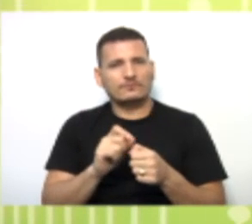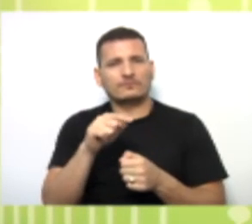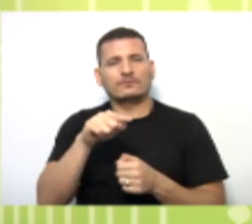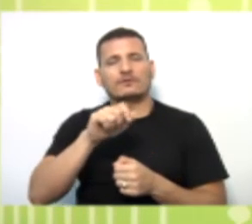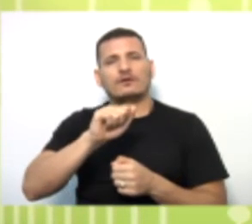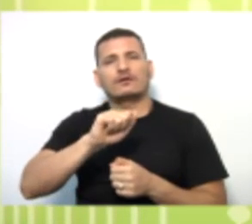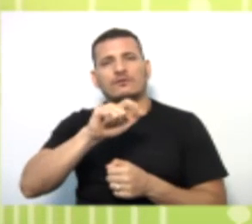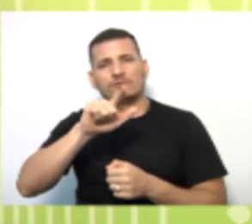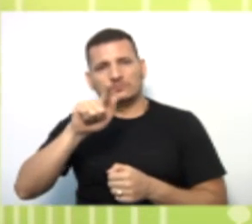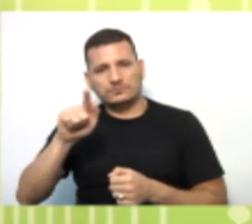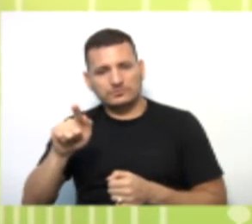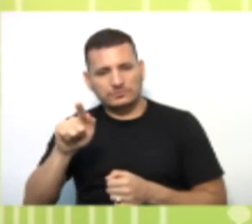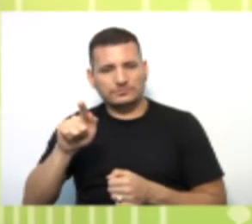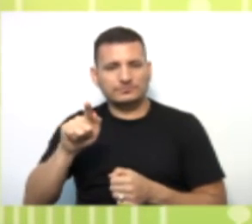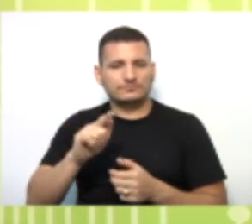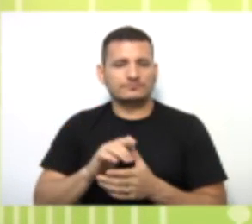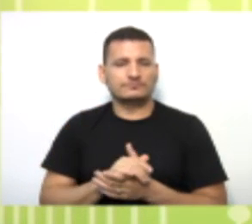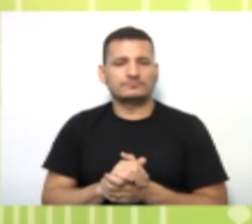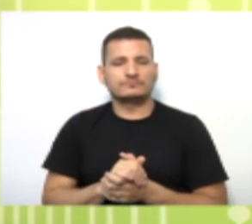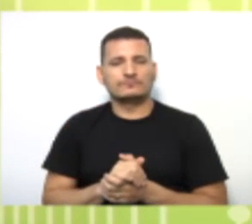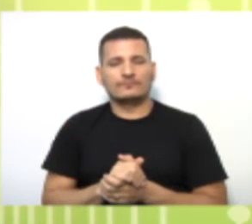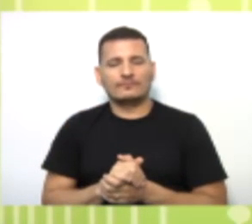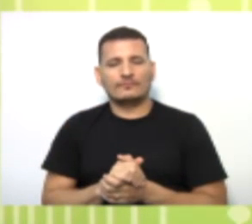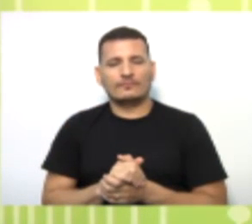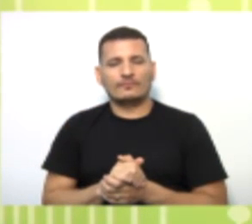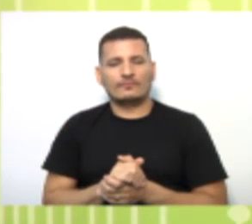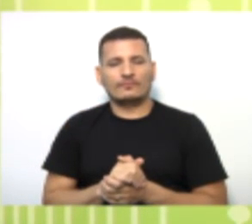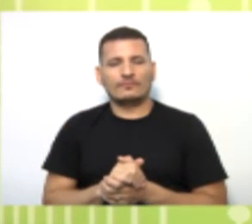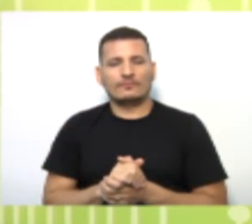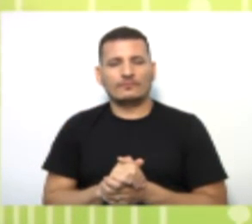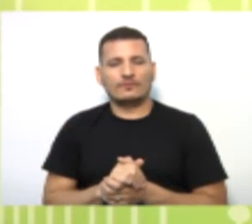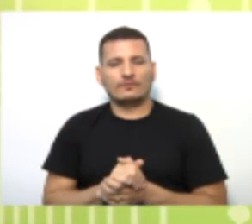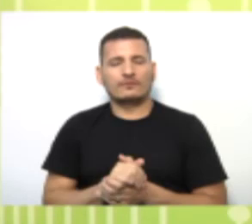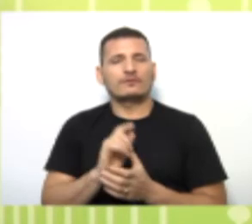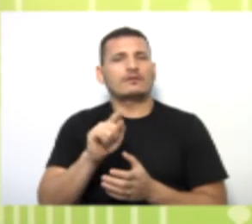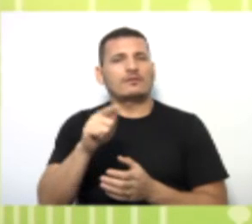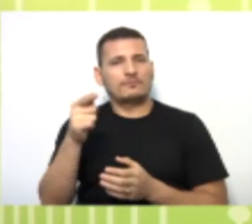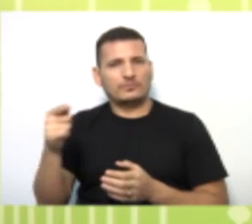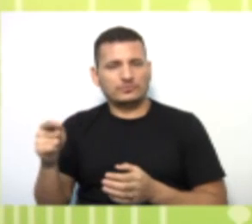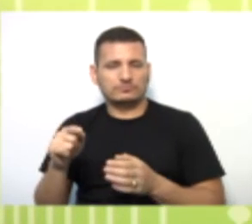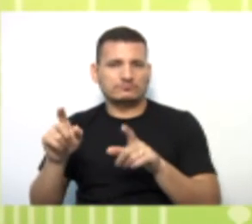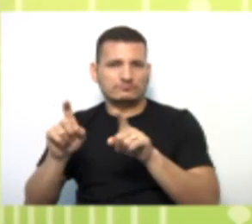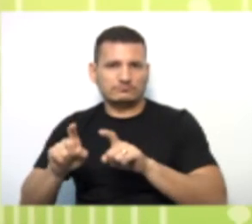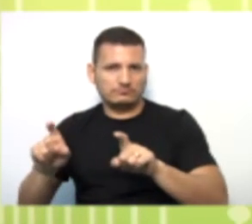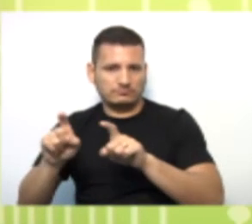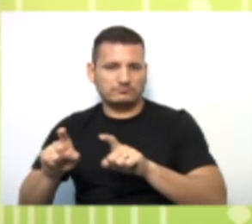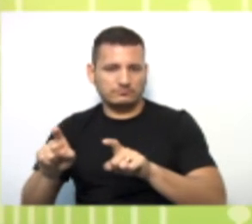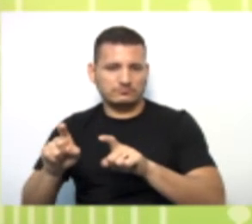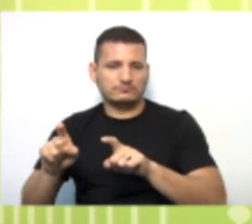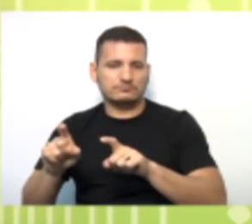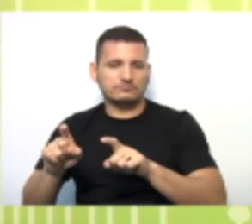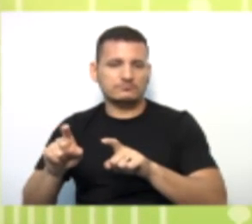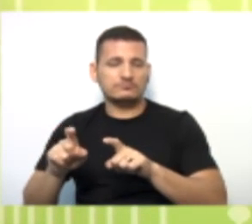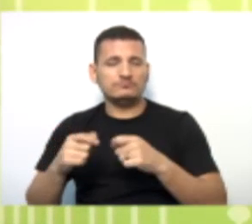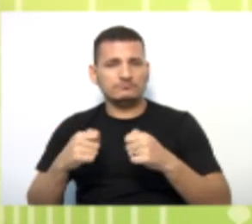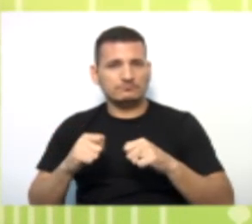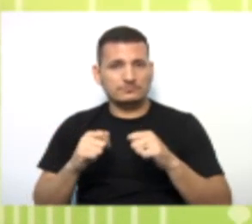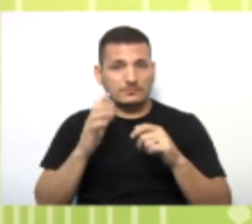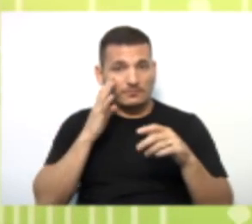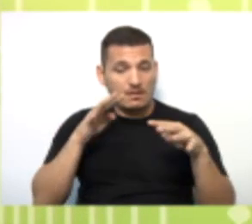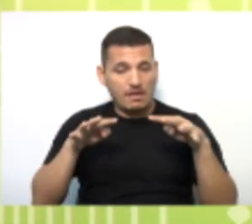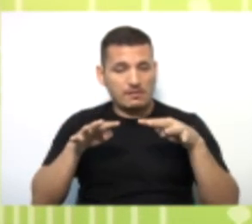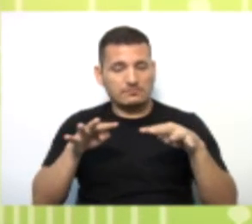algoritmos, a escrever esses algoritmos para depois ir para o computador, a gente tem que se atentar para algumas